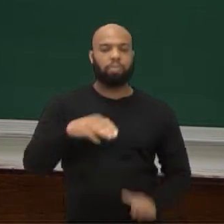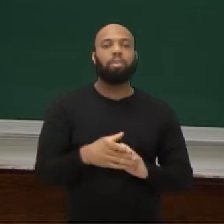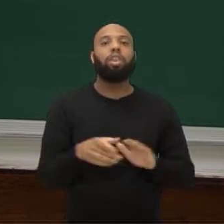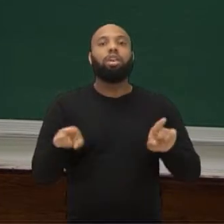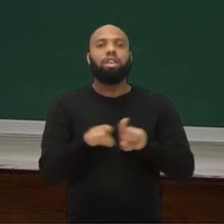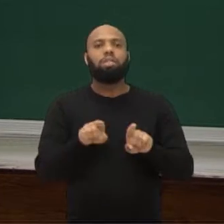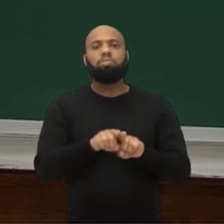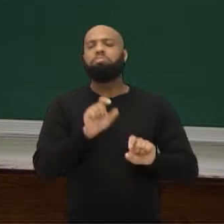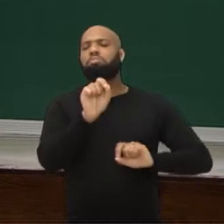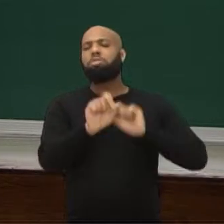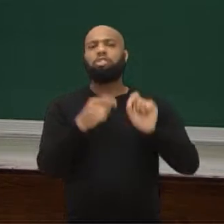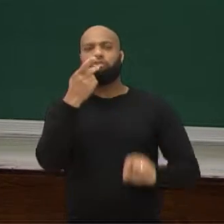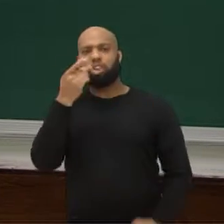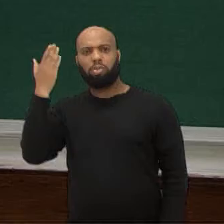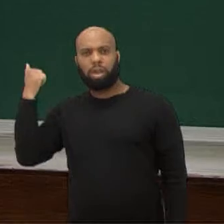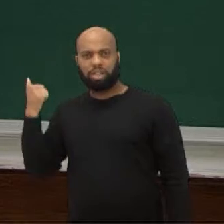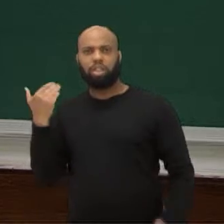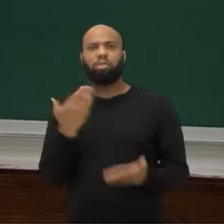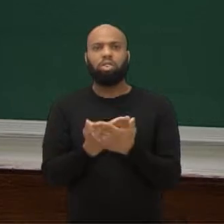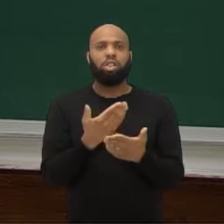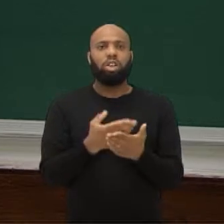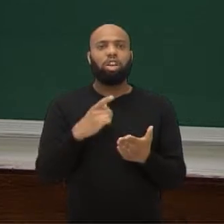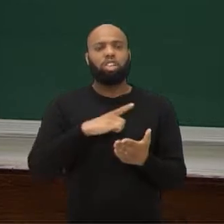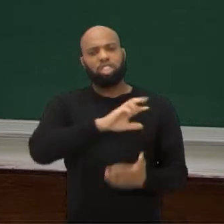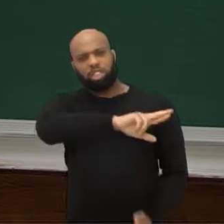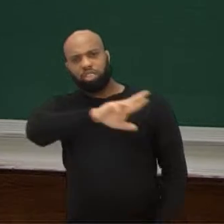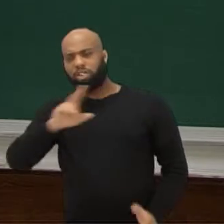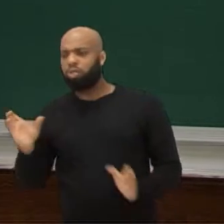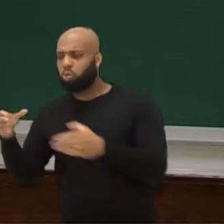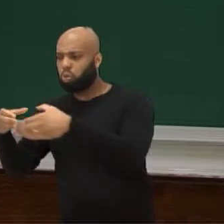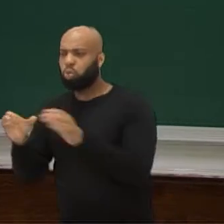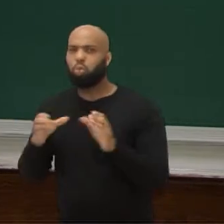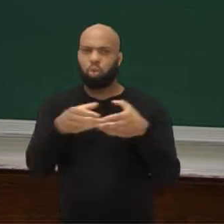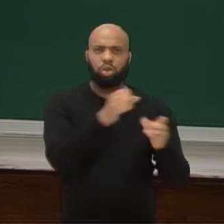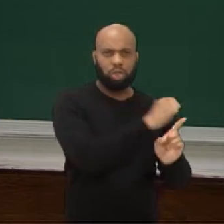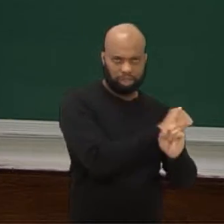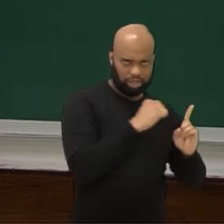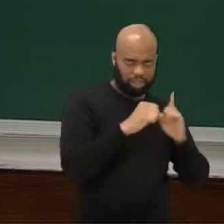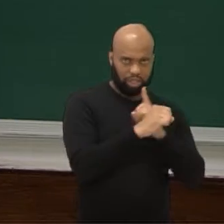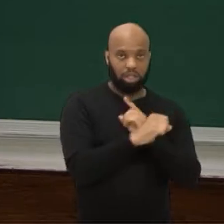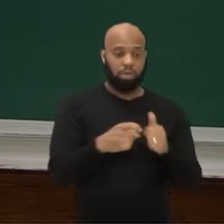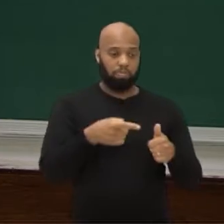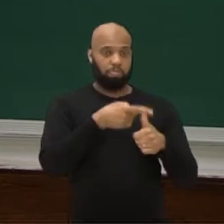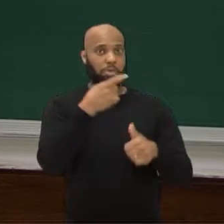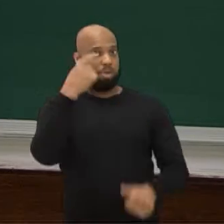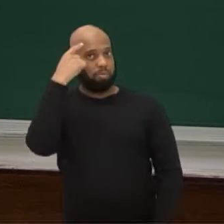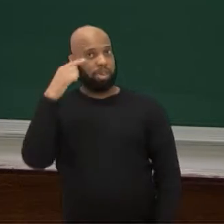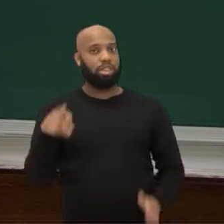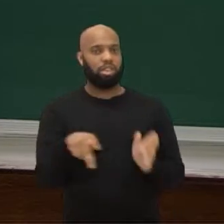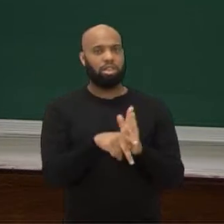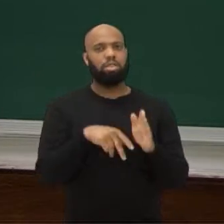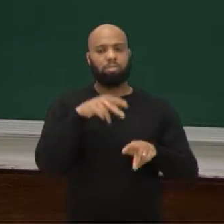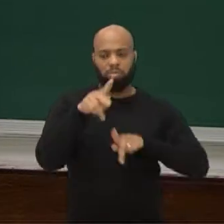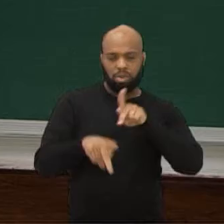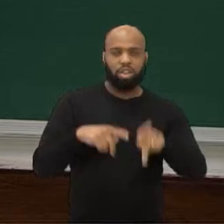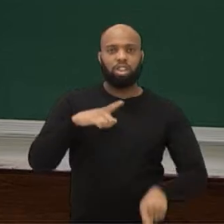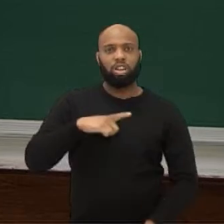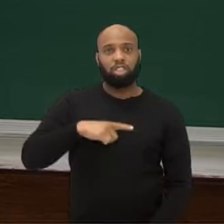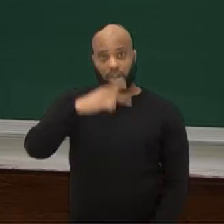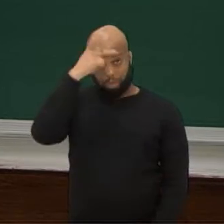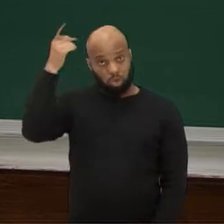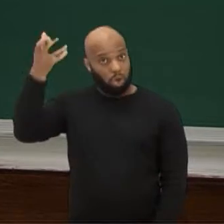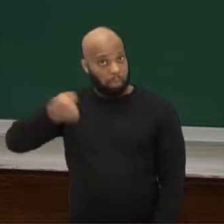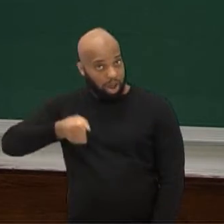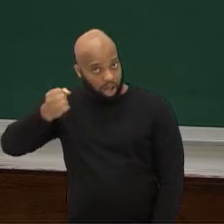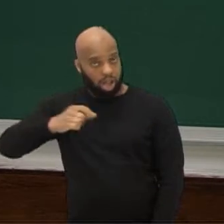isso, que vários grupos sociais. Tá? Então, primeiro, vamos pensar na população. Tinham brancos,